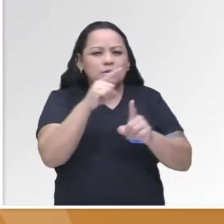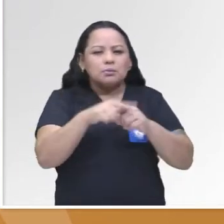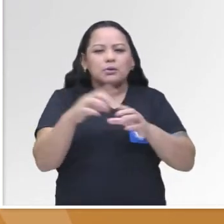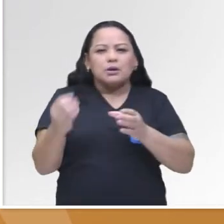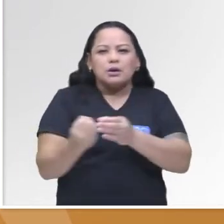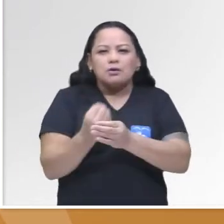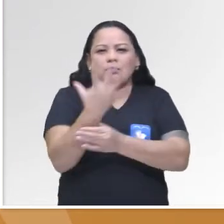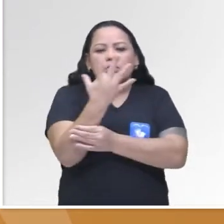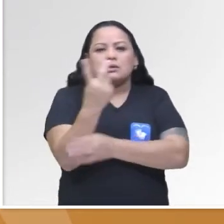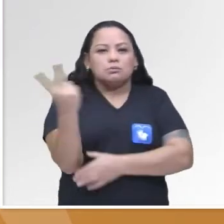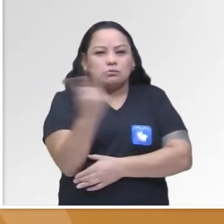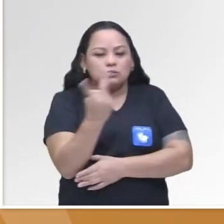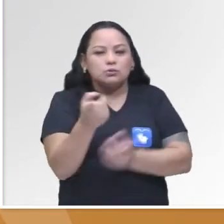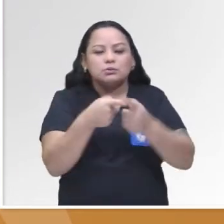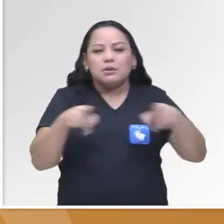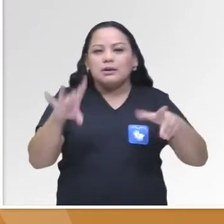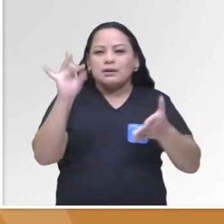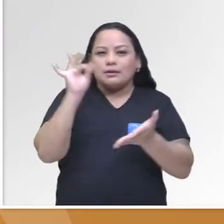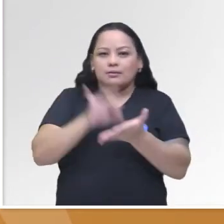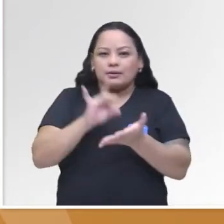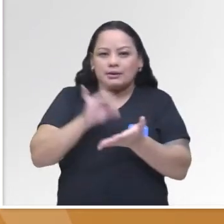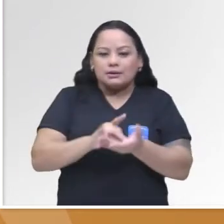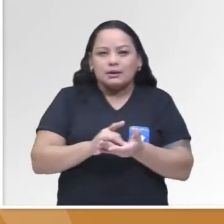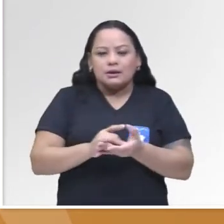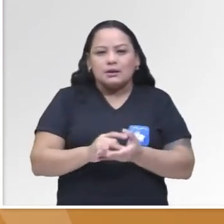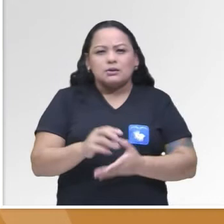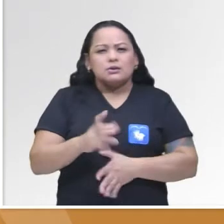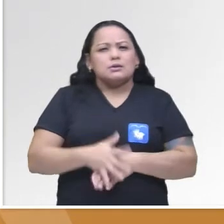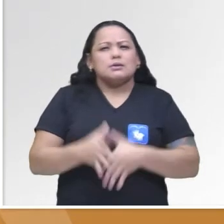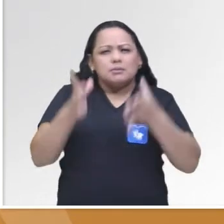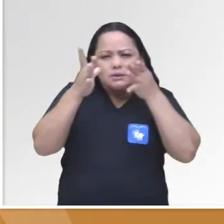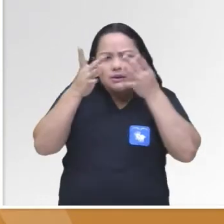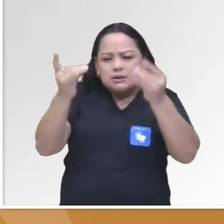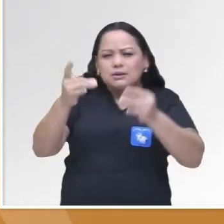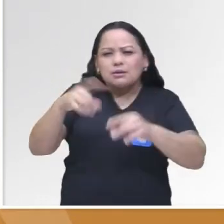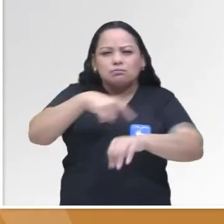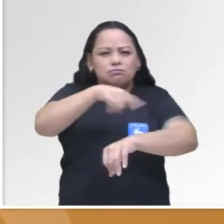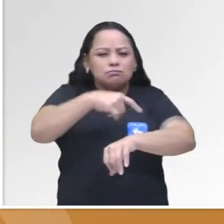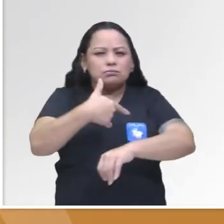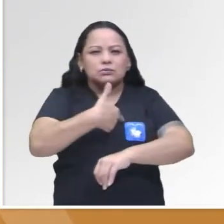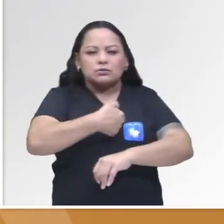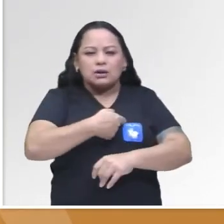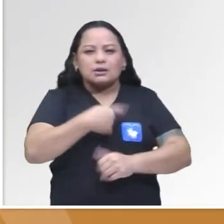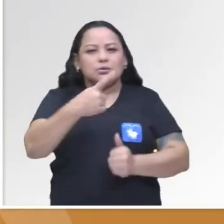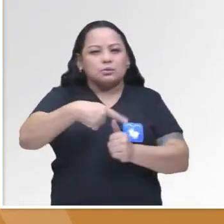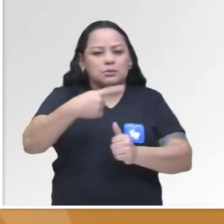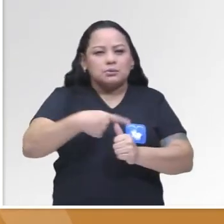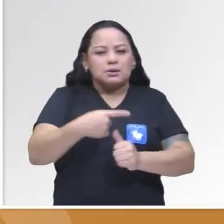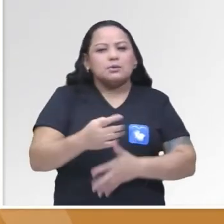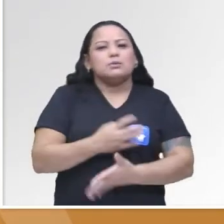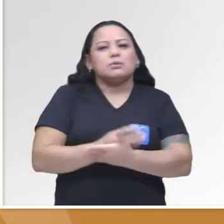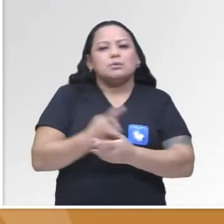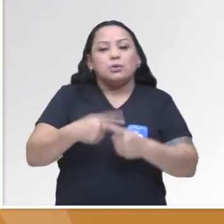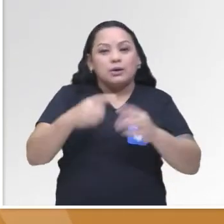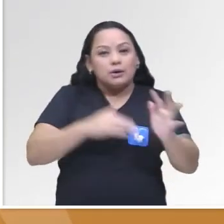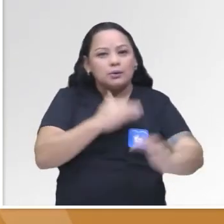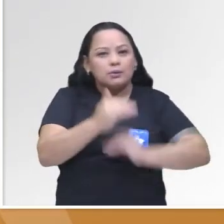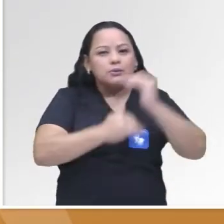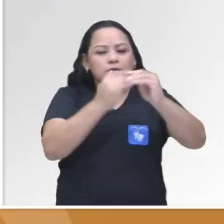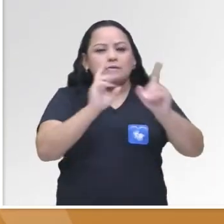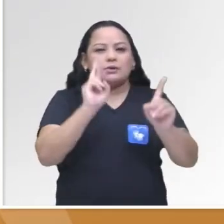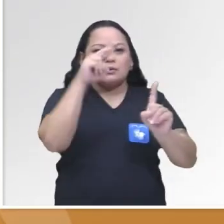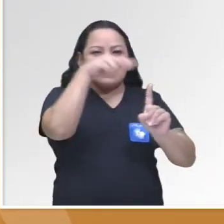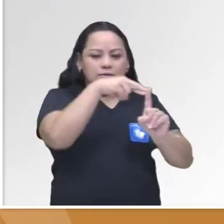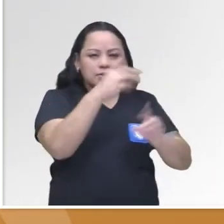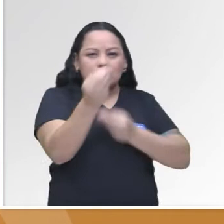ambos. Mas, certamente, o que mais chamou a atenção para Era Vargas em seu primeiro mandato foram os avanços no que se refere